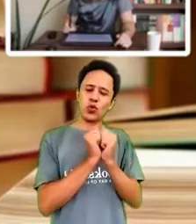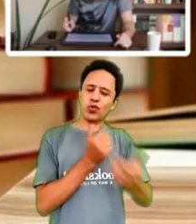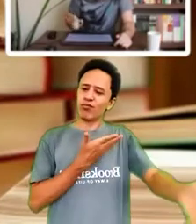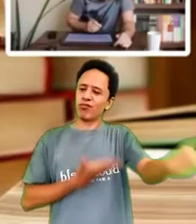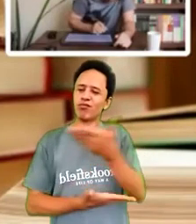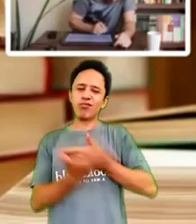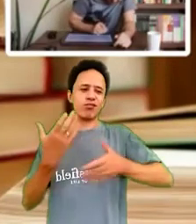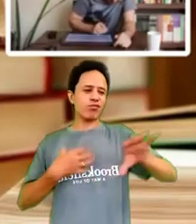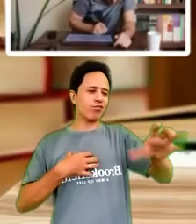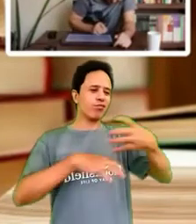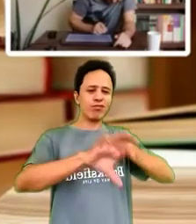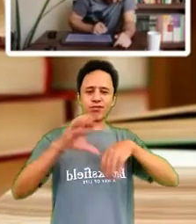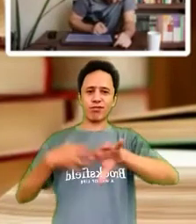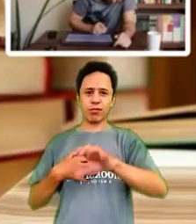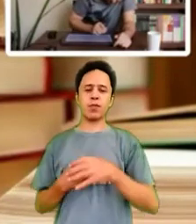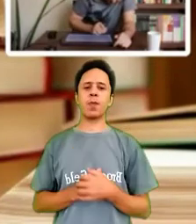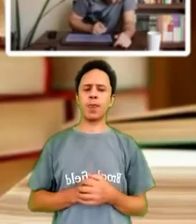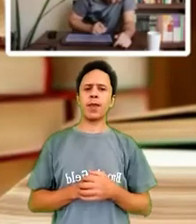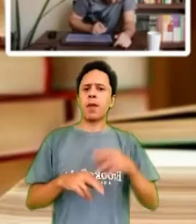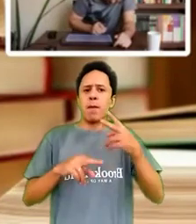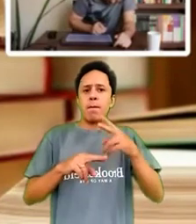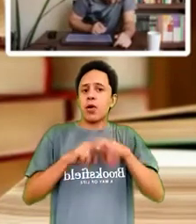e aprendiam juntas.